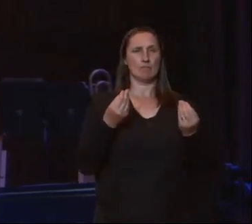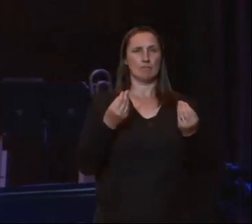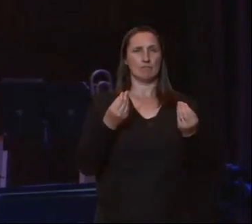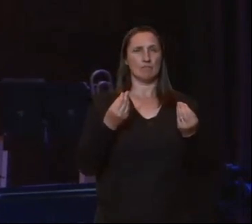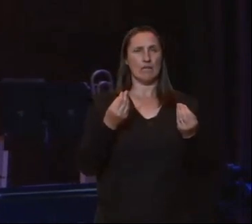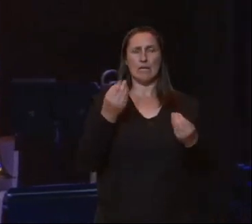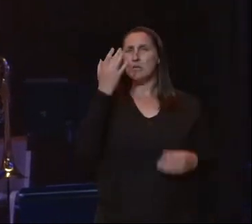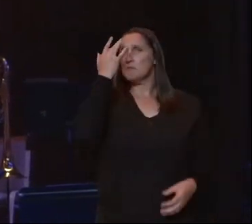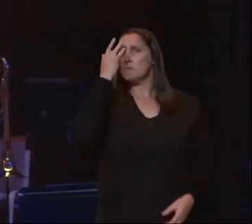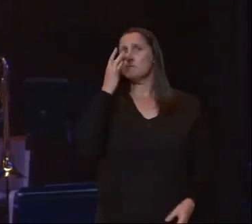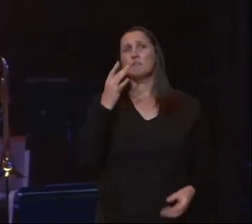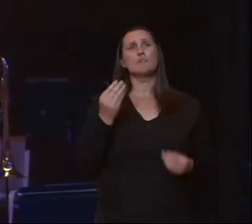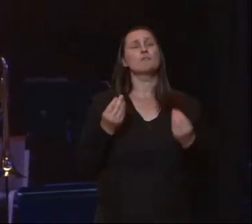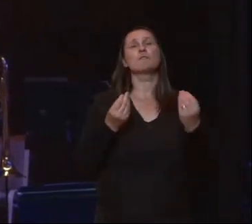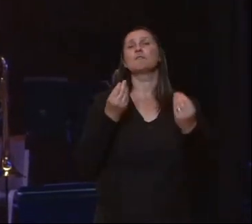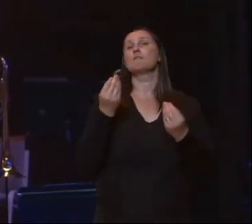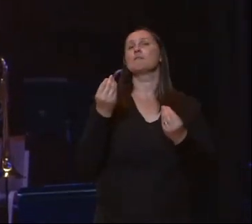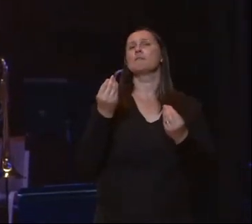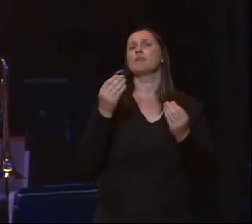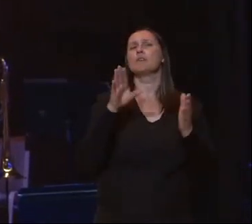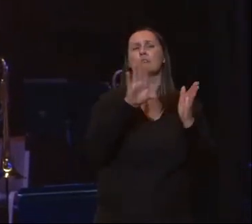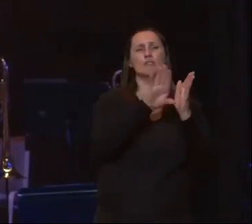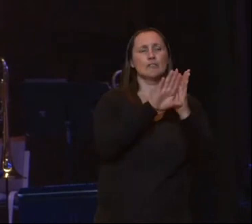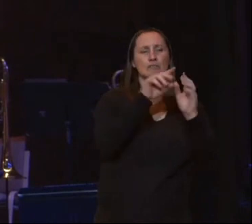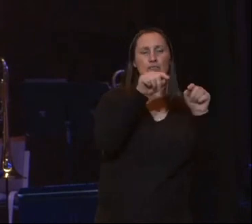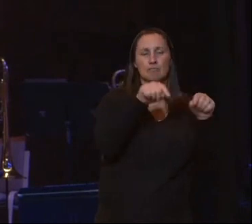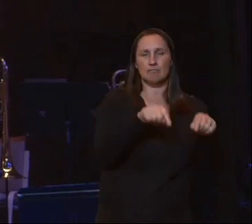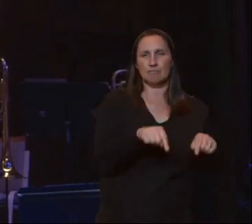Eu não sei como você chegou aqui.